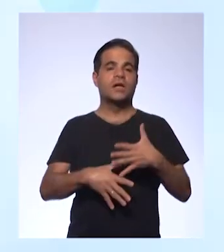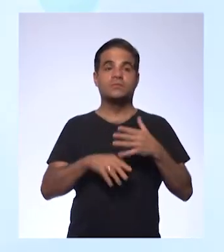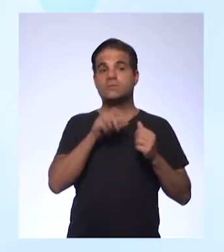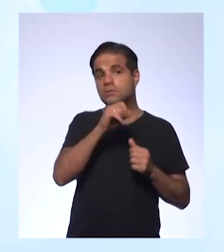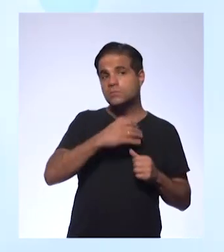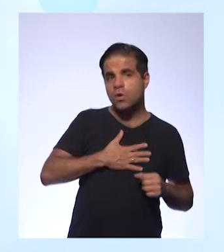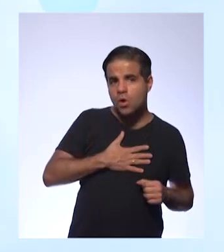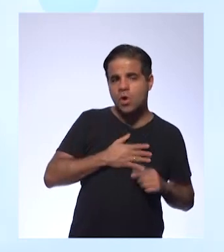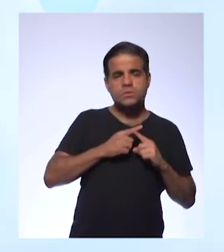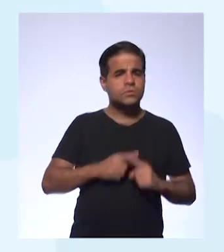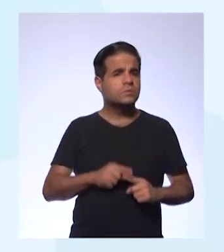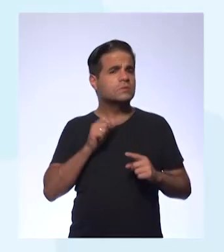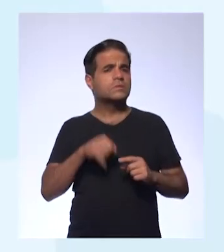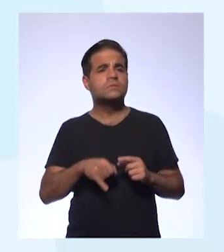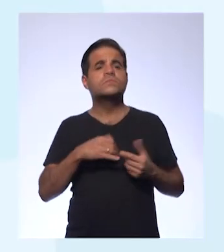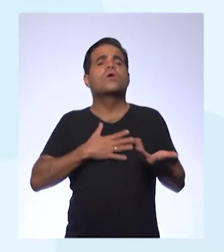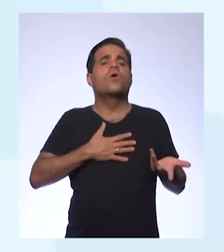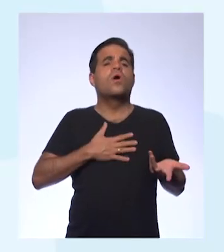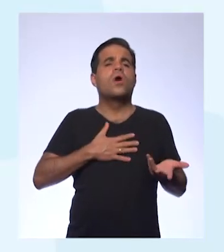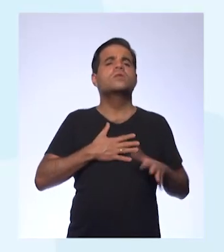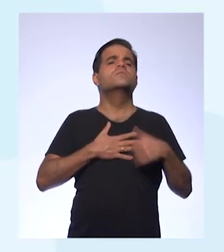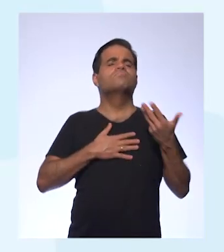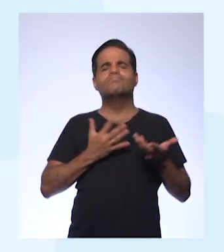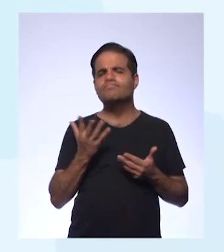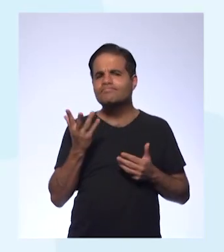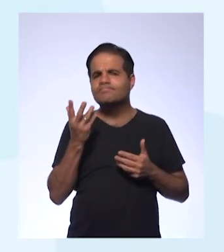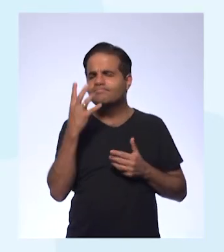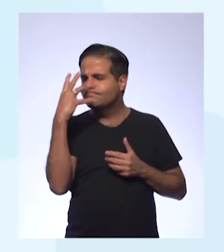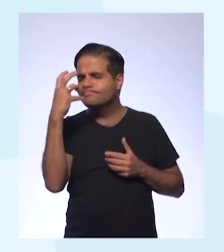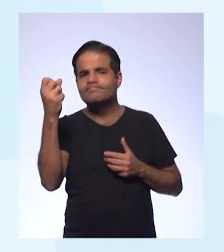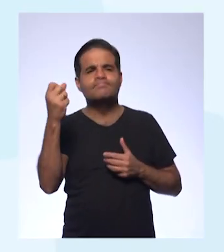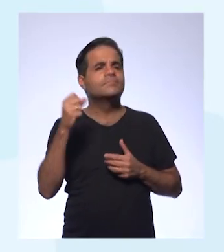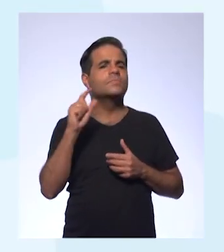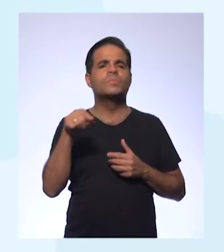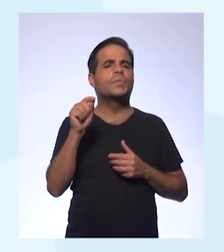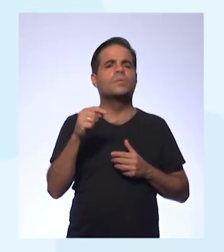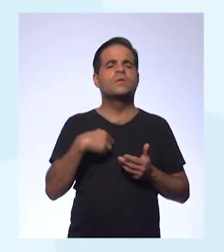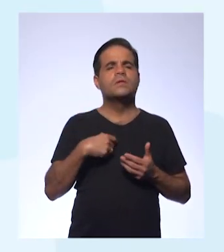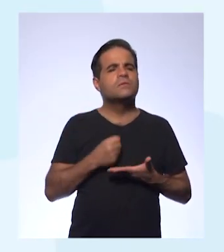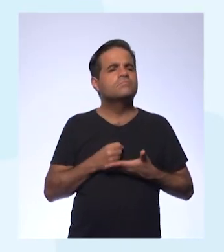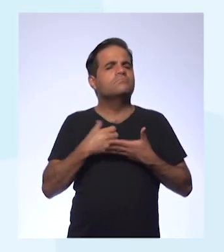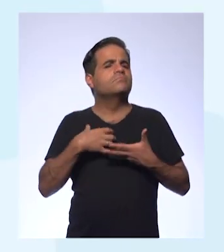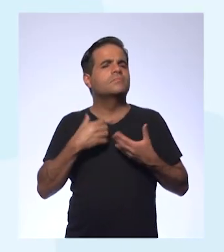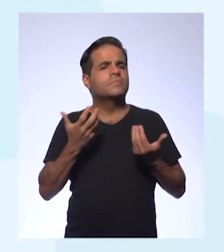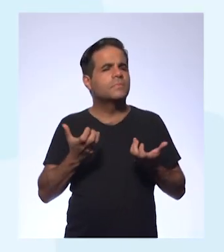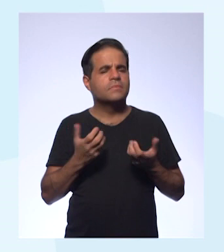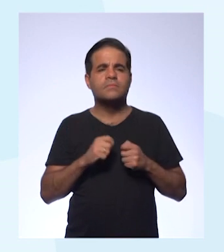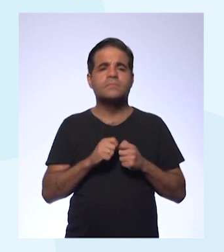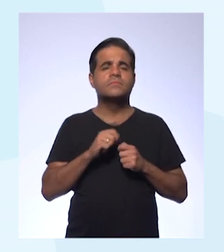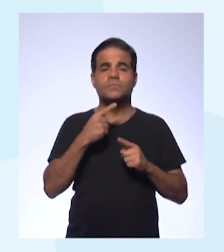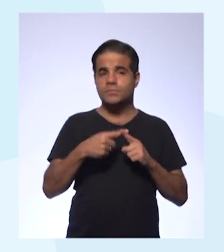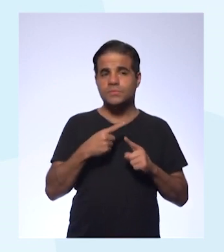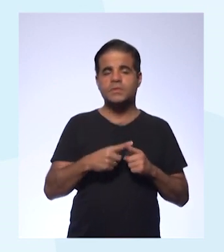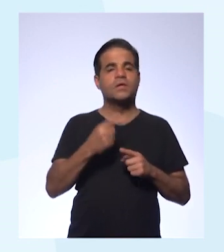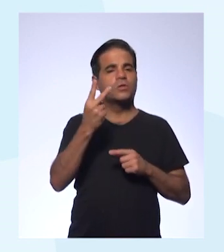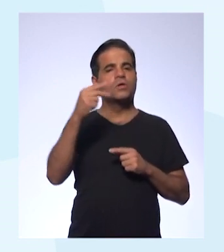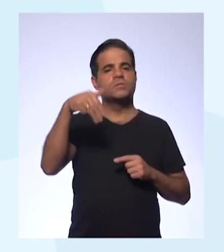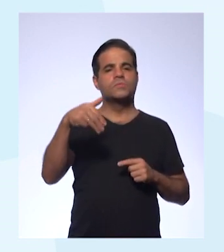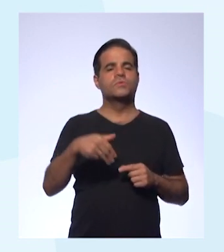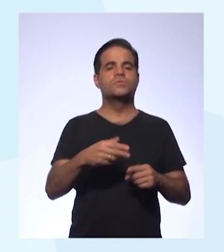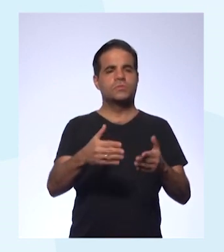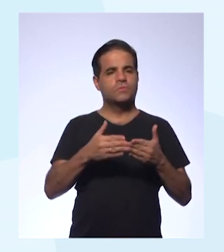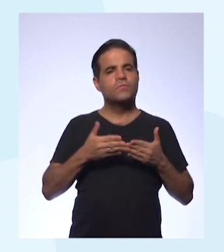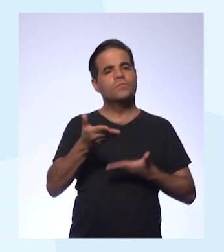você gosta de jogos e, se você gosta, o que te atrai nos jogos, o que te leva a jogar, ok? Então, 2